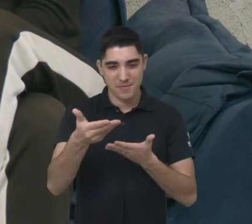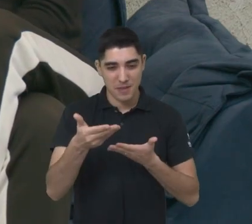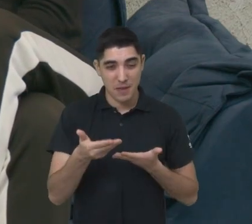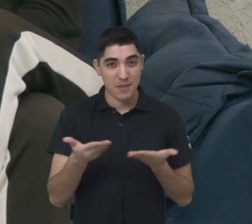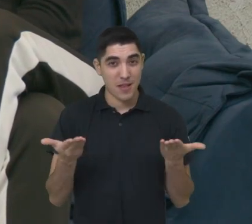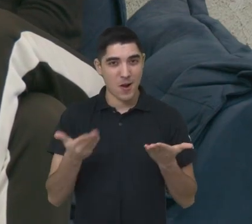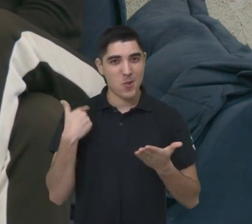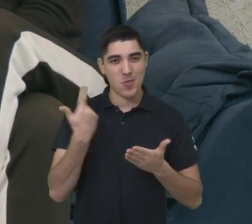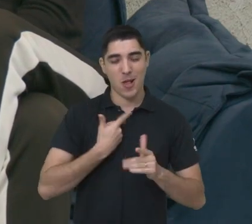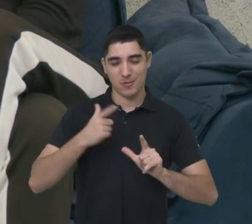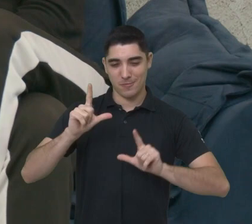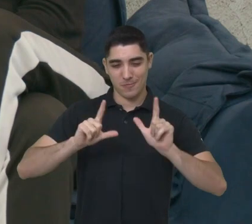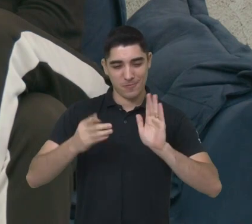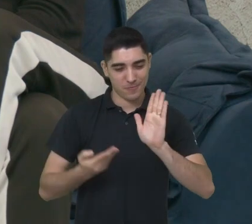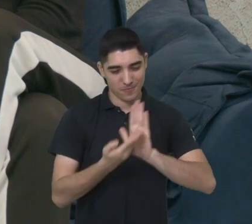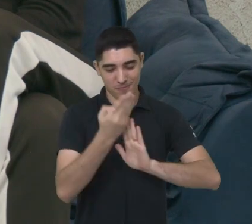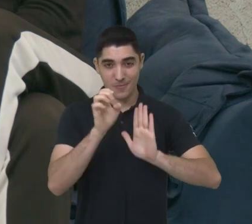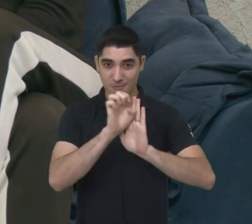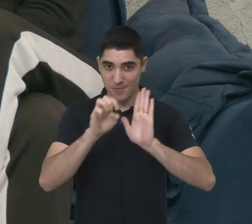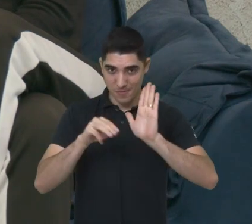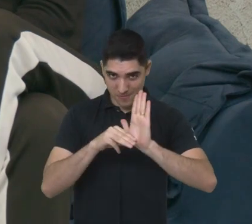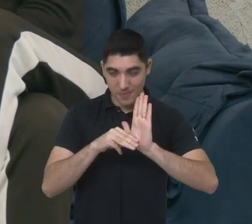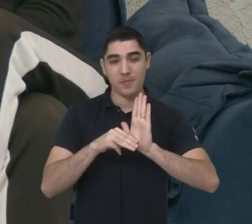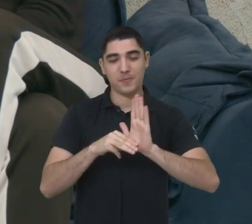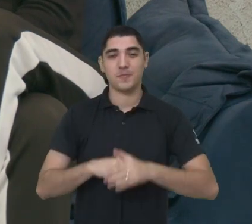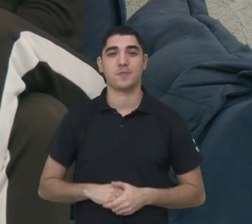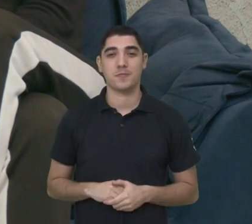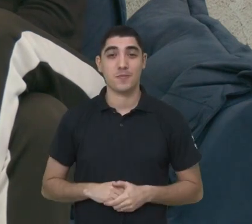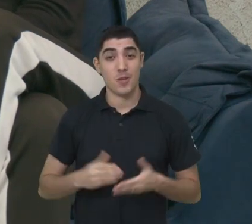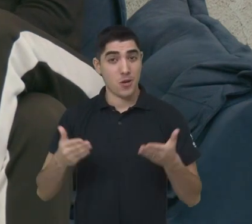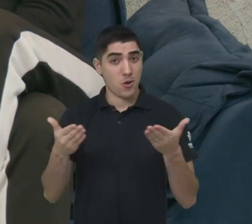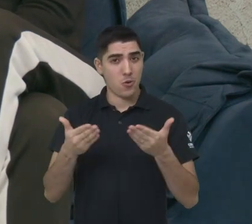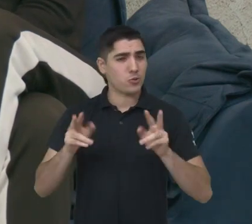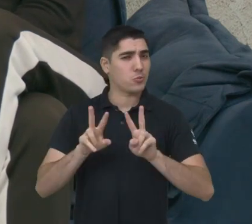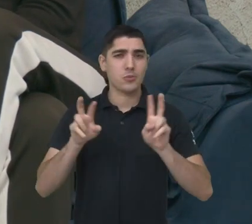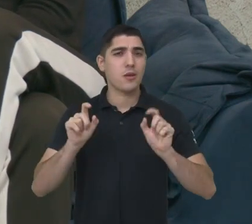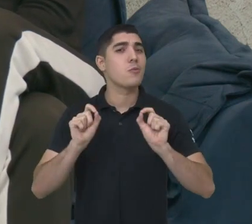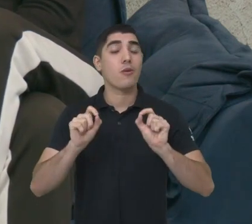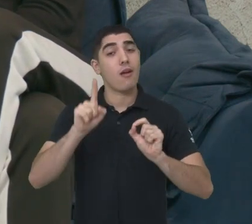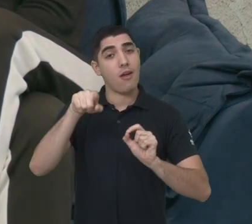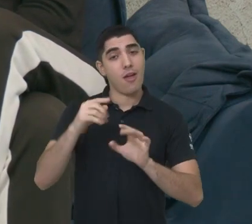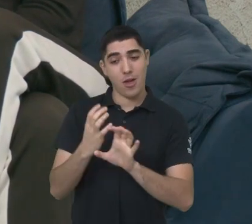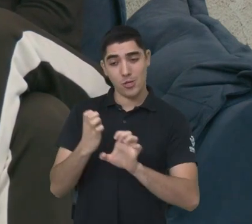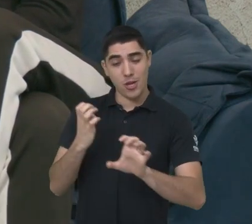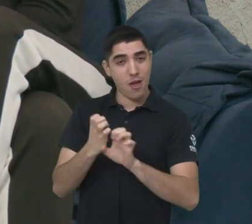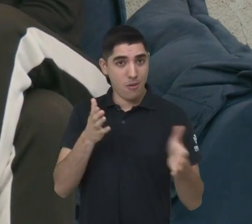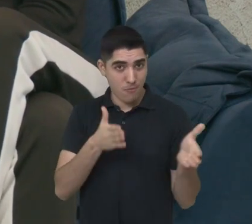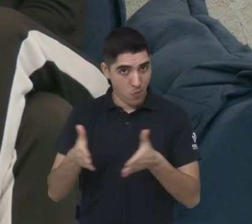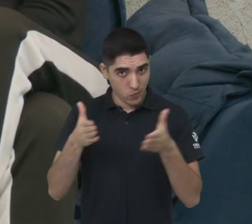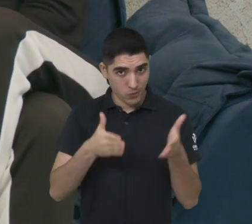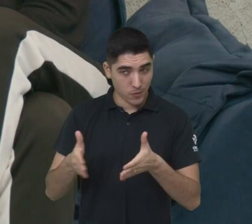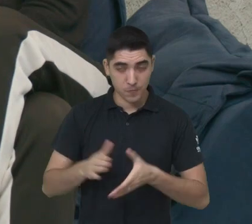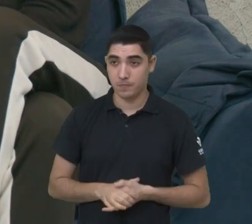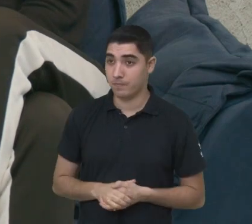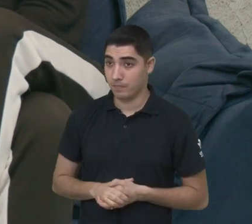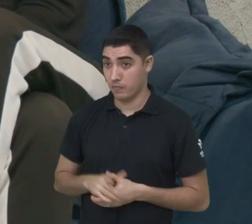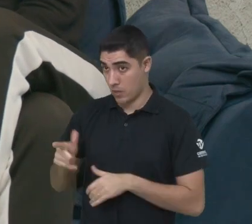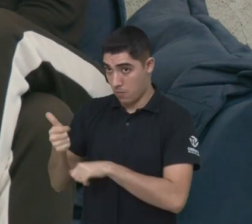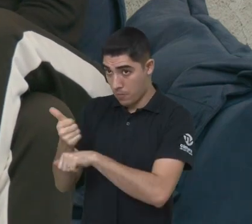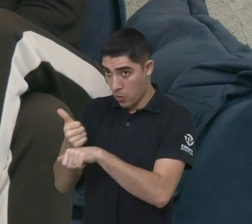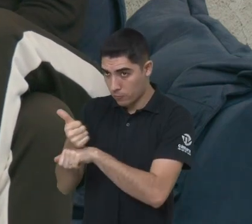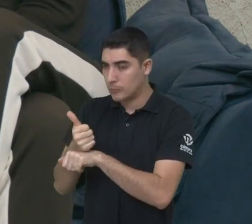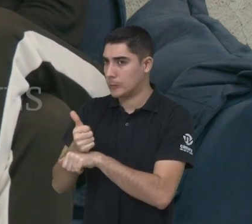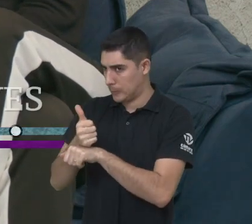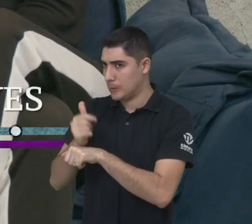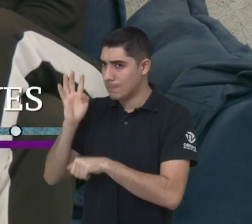Olá, seja bem-vindo a mais um Estação Mercado, Carreiras e Profissões. Hoje nós vamos falar sobre a engenharia de produção. Profissão